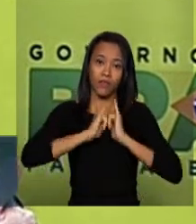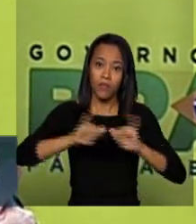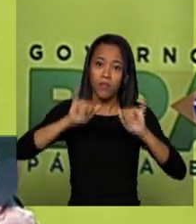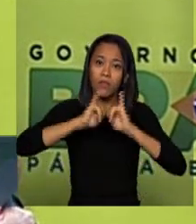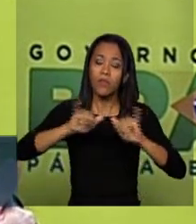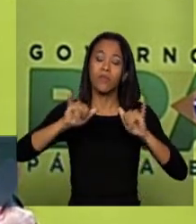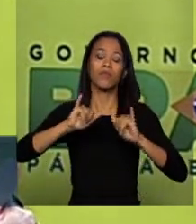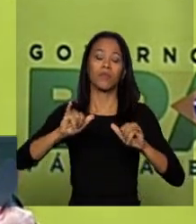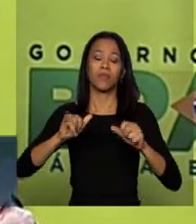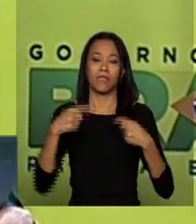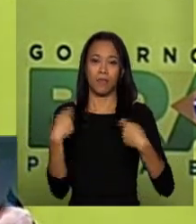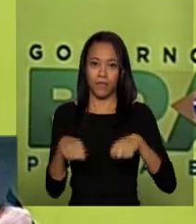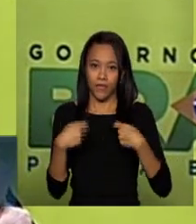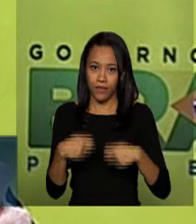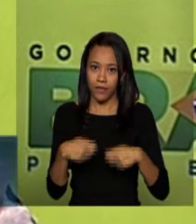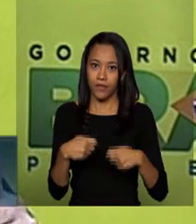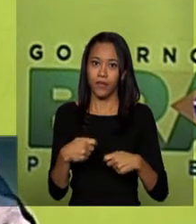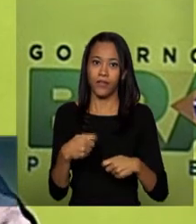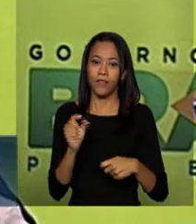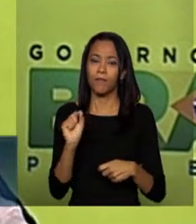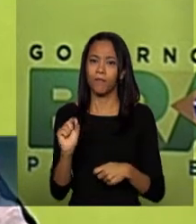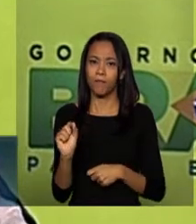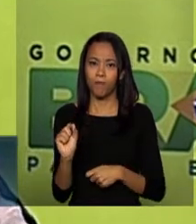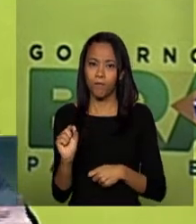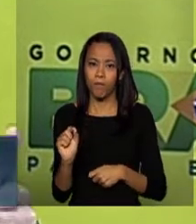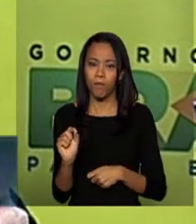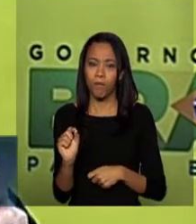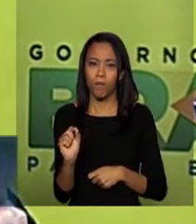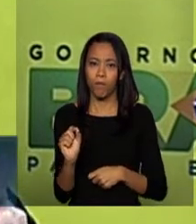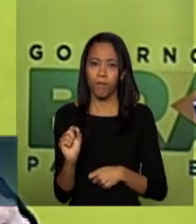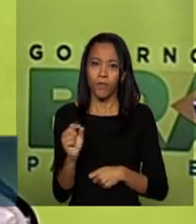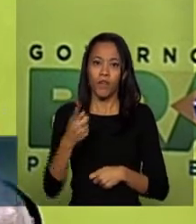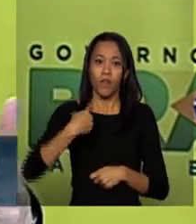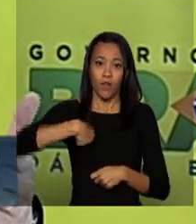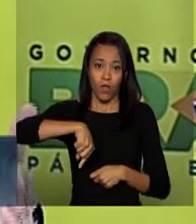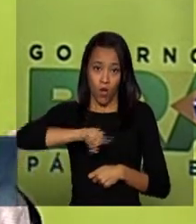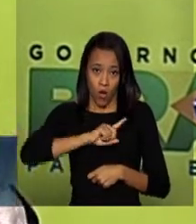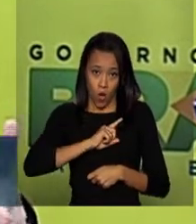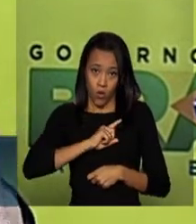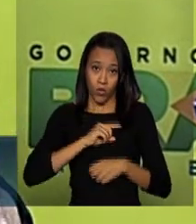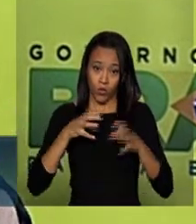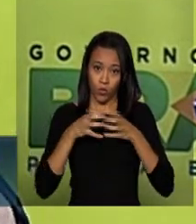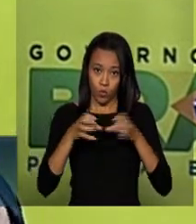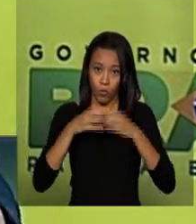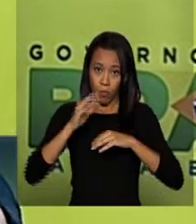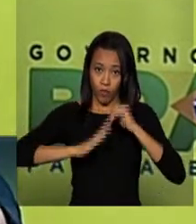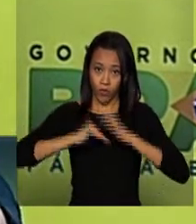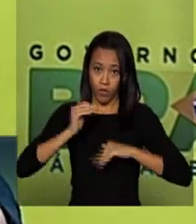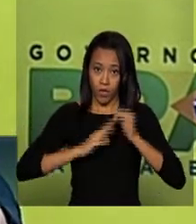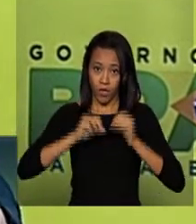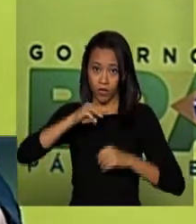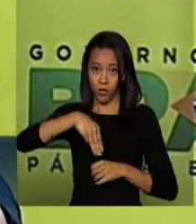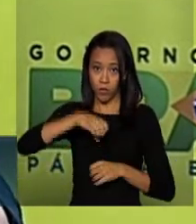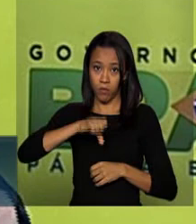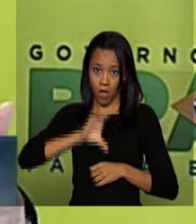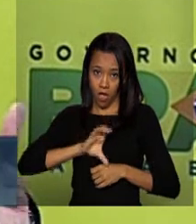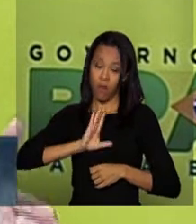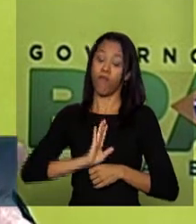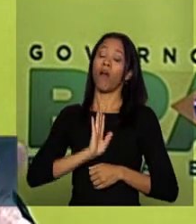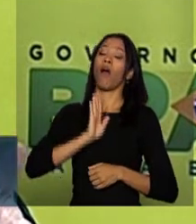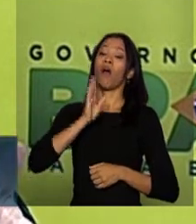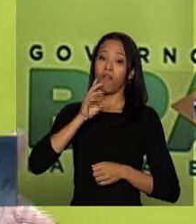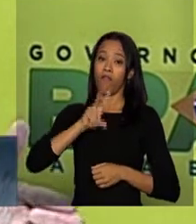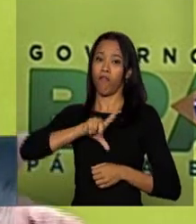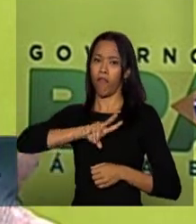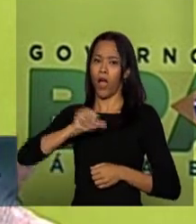ser confirmados. Nossas equipes farão visitas em todos os municípios selecionados para